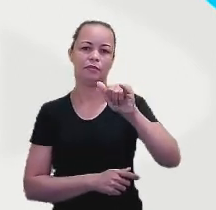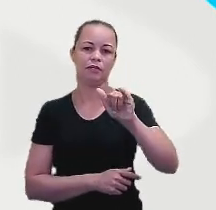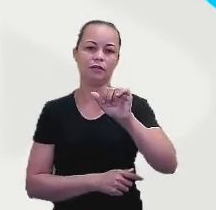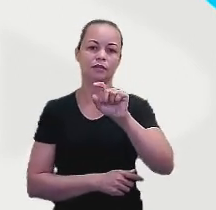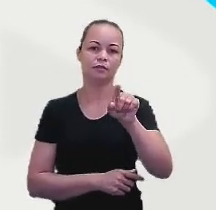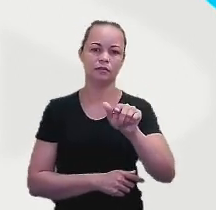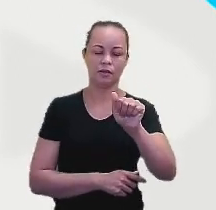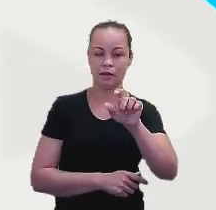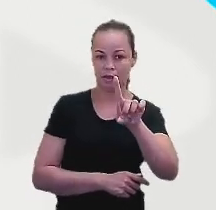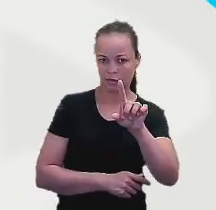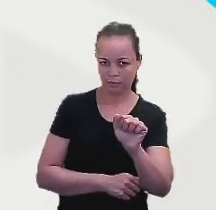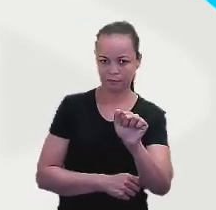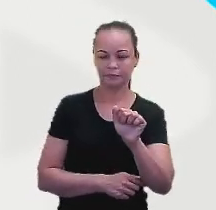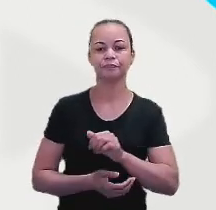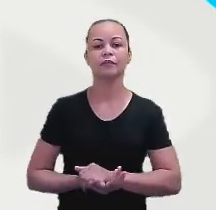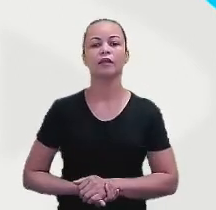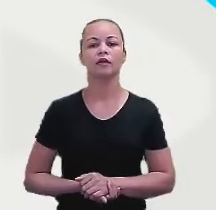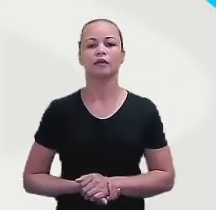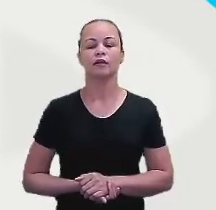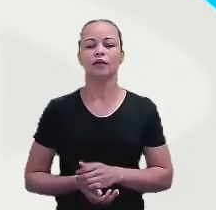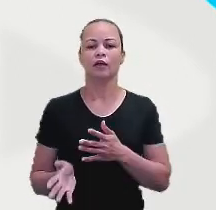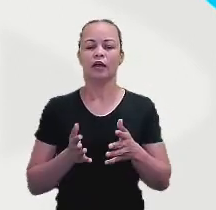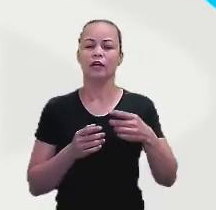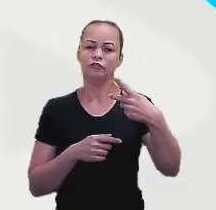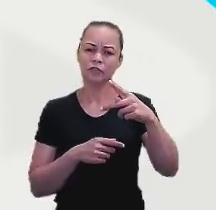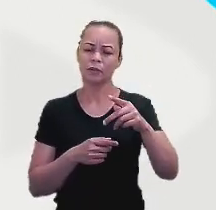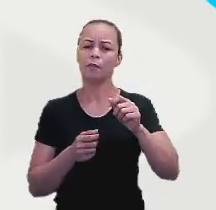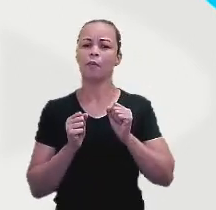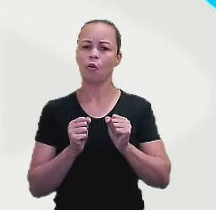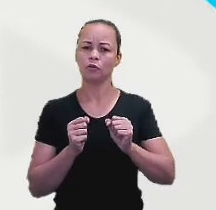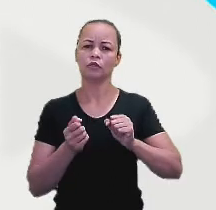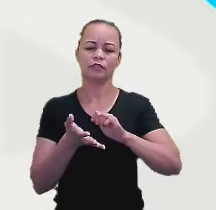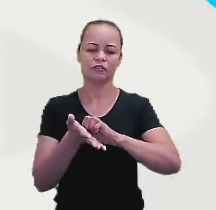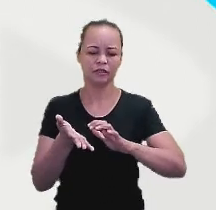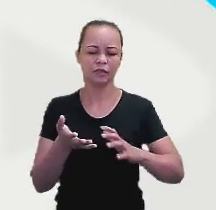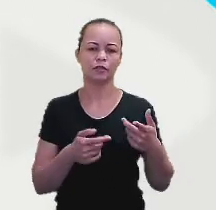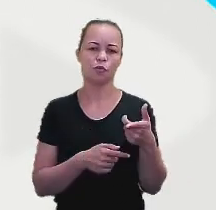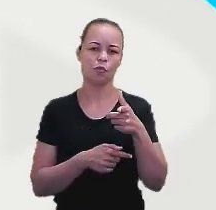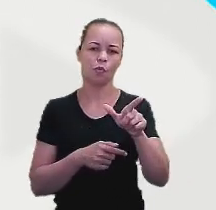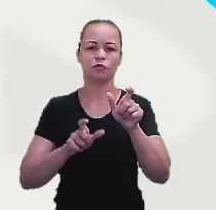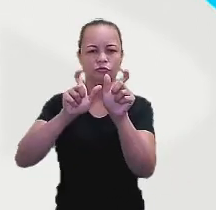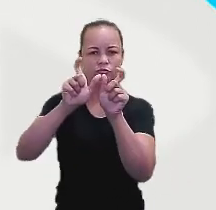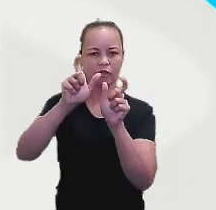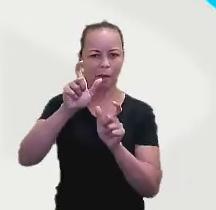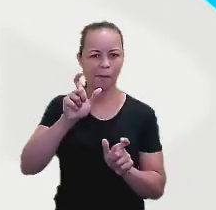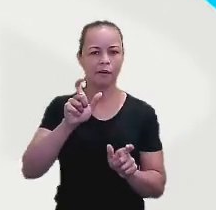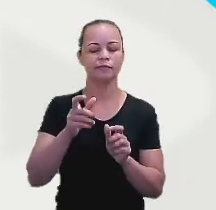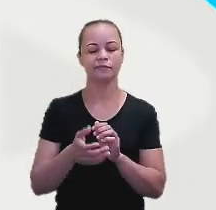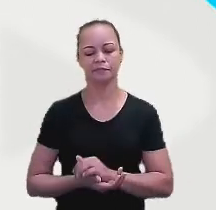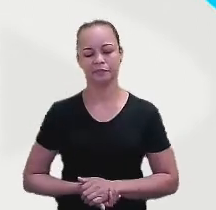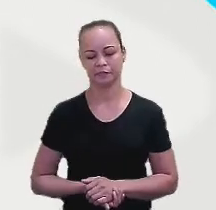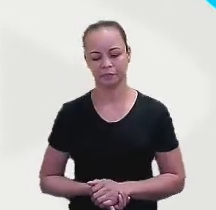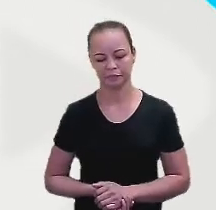também, podem continuar essa atividade com outros verbetes, tá bom?